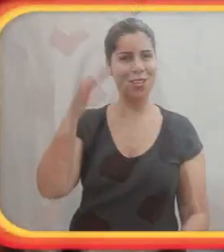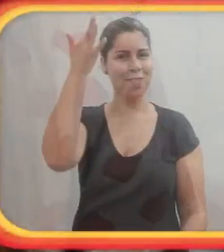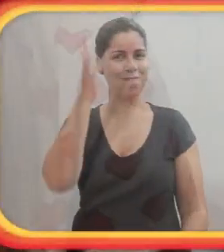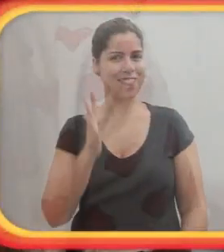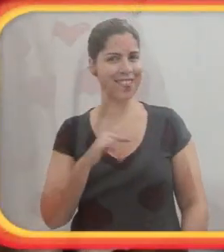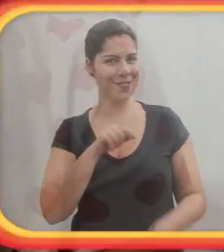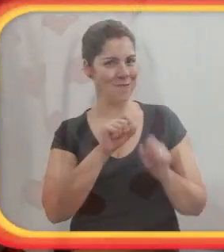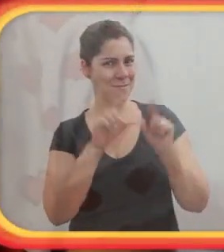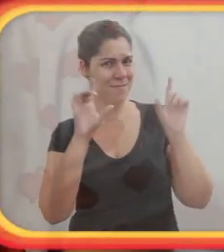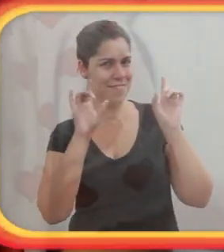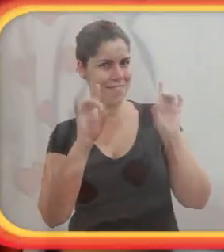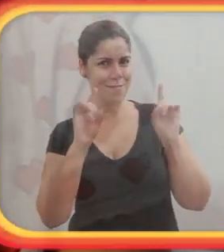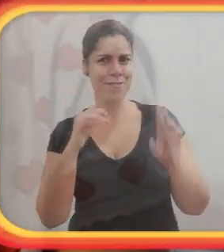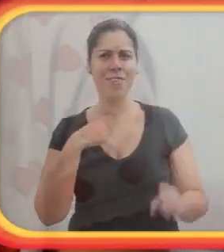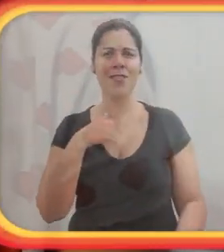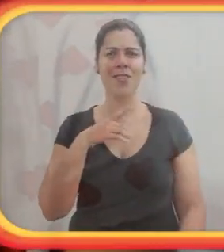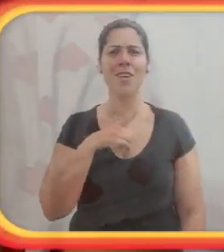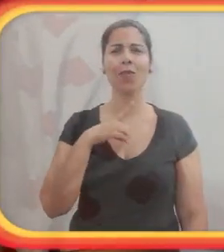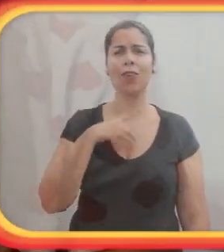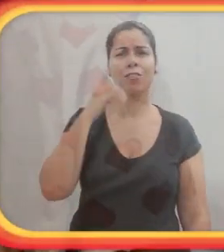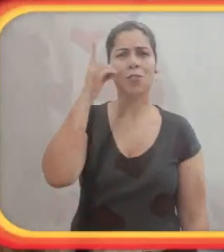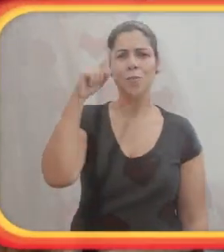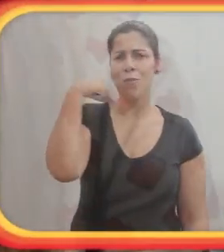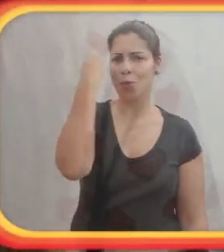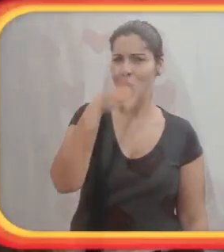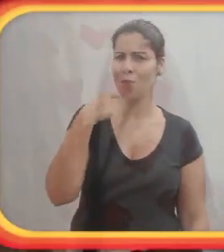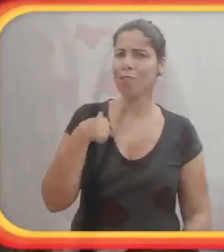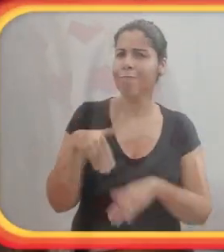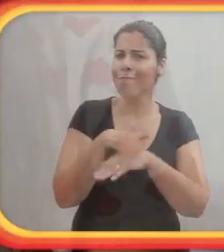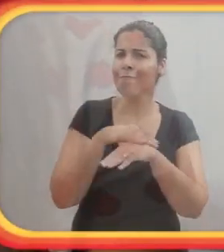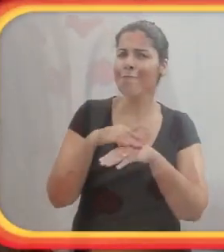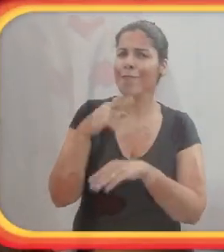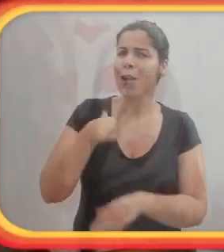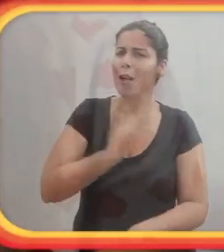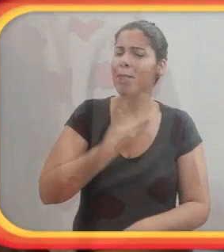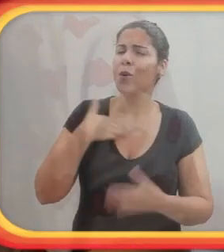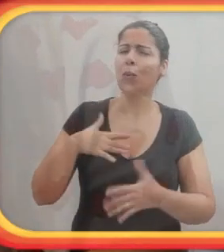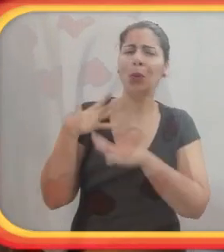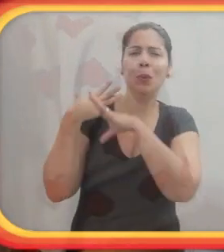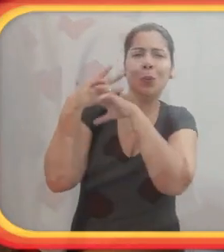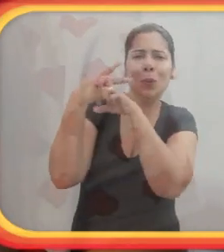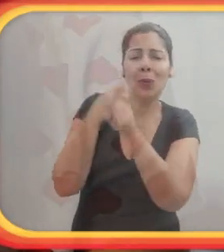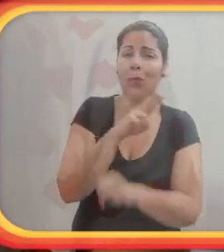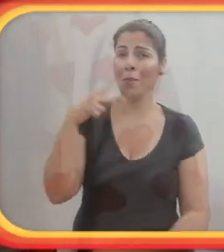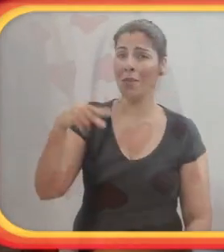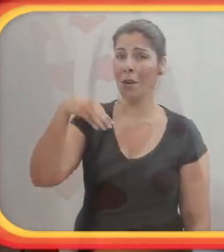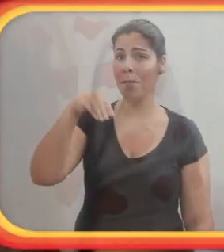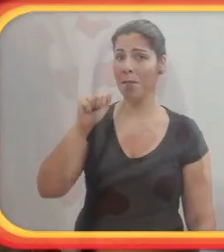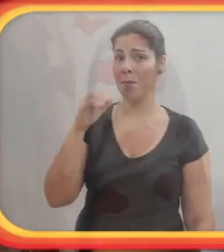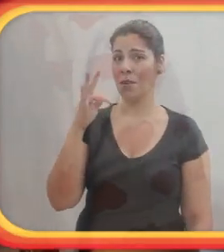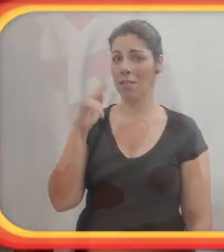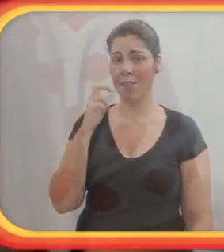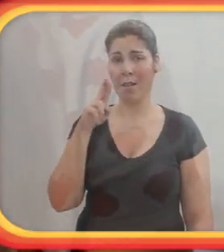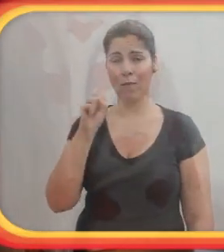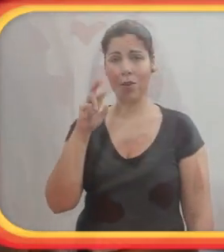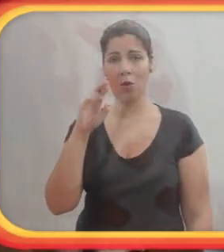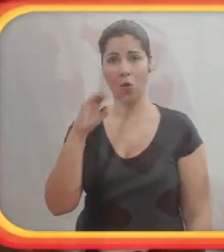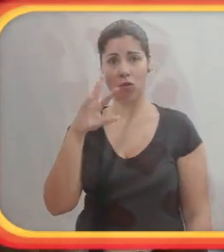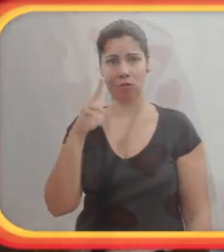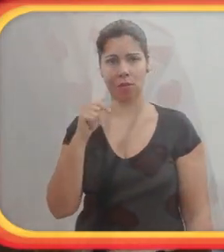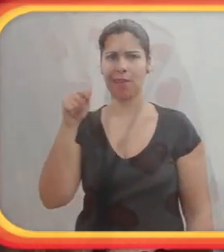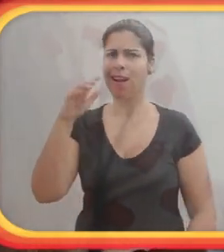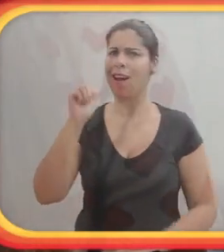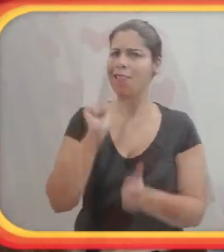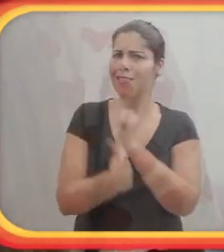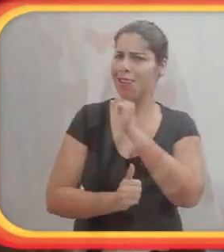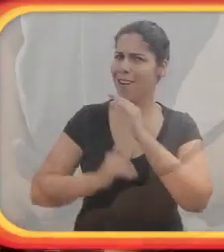Olá, pessoal, sou a Fernanda, honorada pelo programa especial. E eu tenho a síndrome de Down. Eu vou conversar com um grande